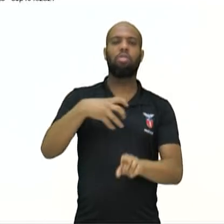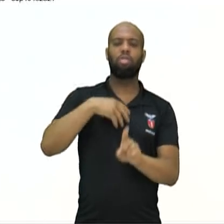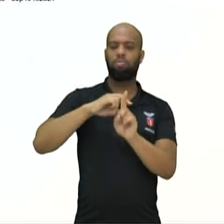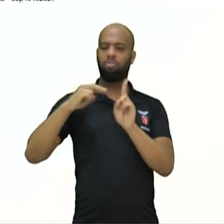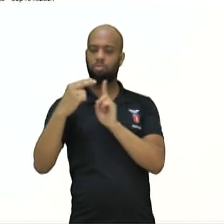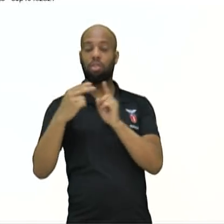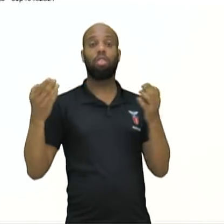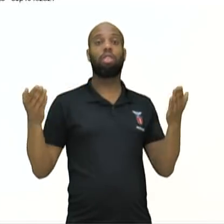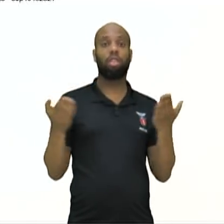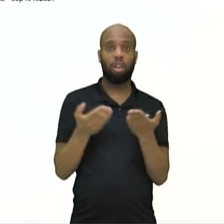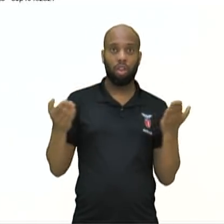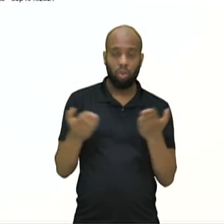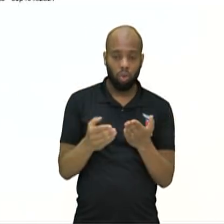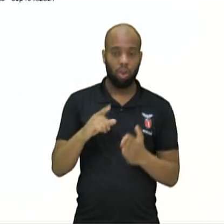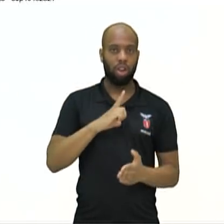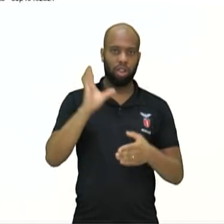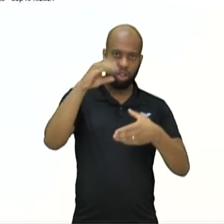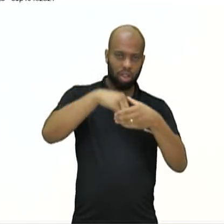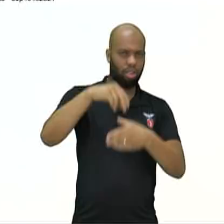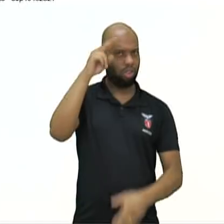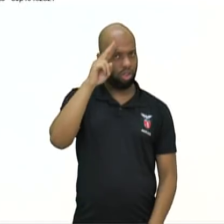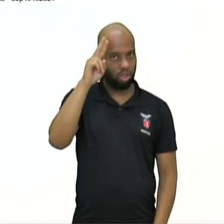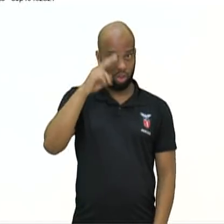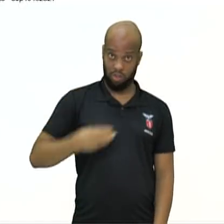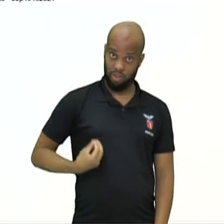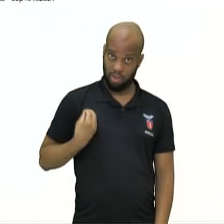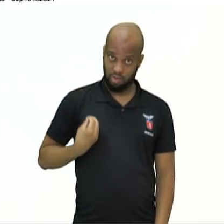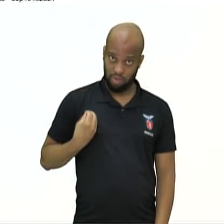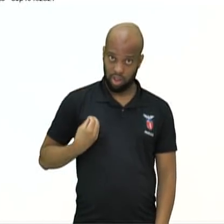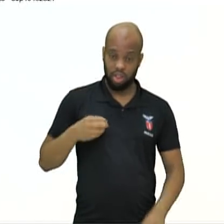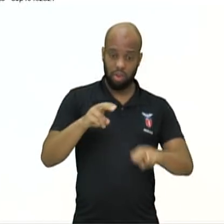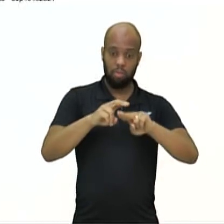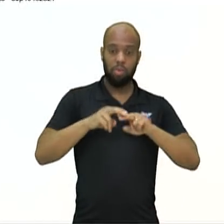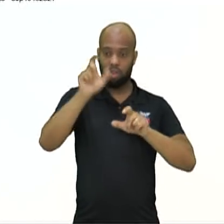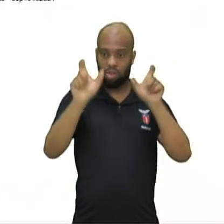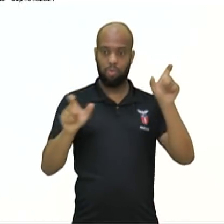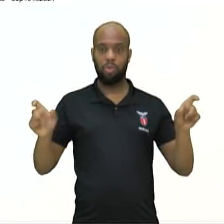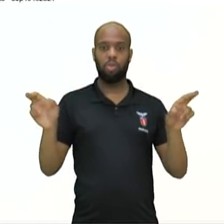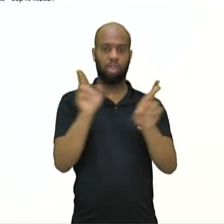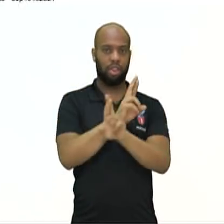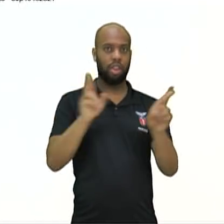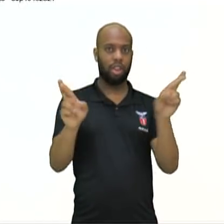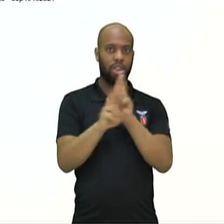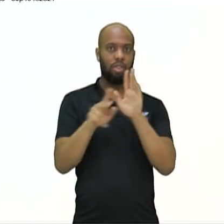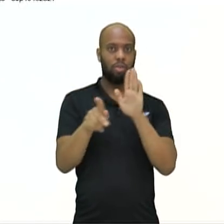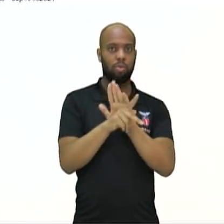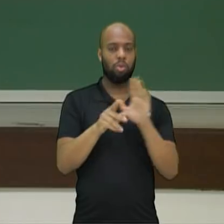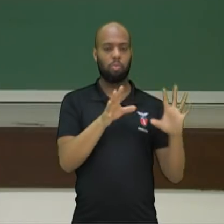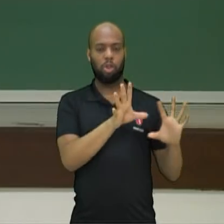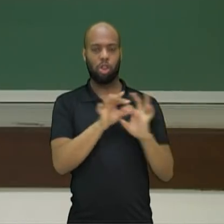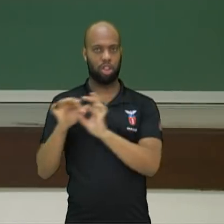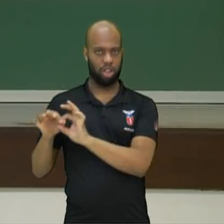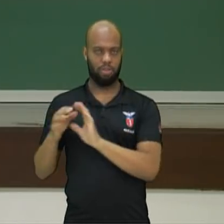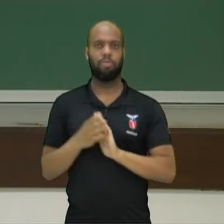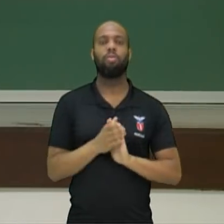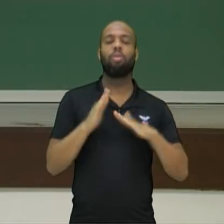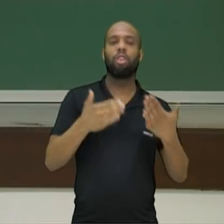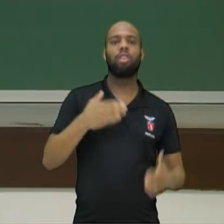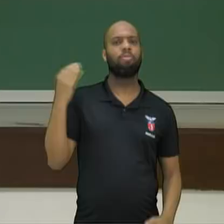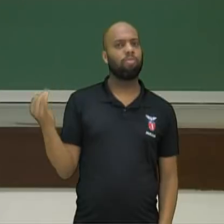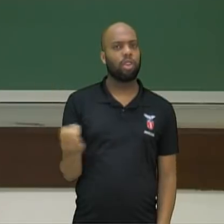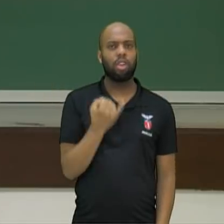perspectiva atual, em histórias vividas por pessoas relacionadas ao seu contexto. Então, é